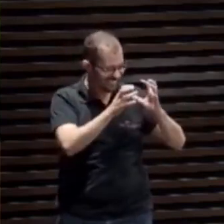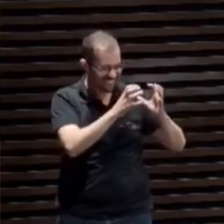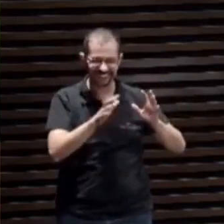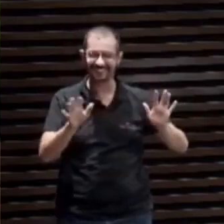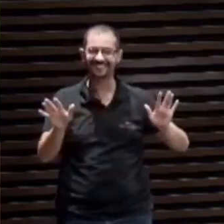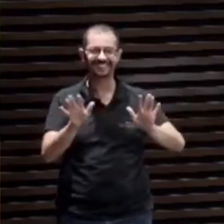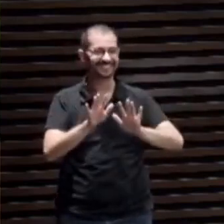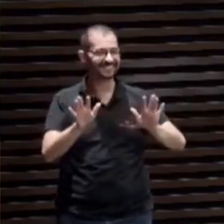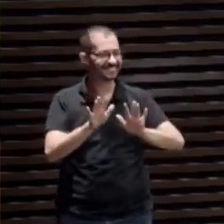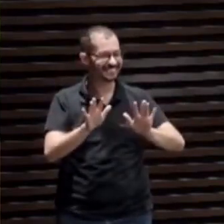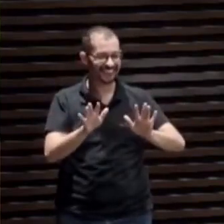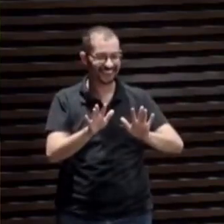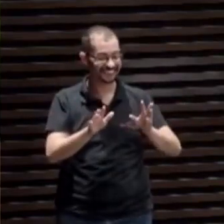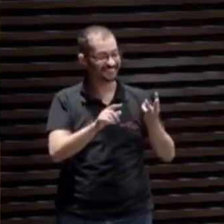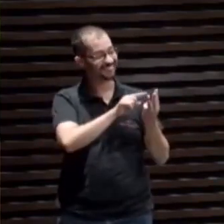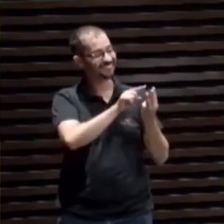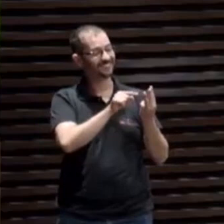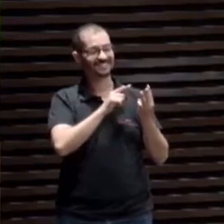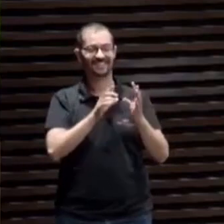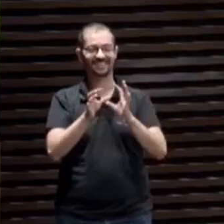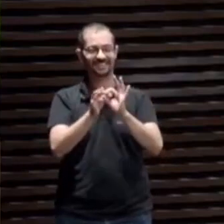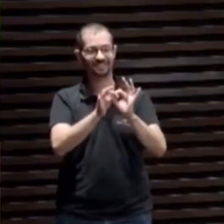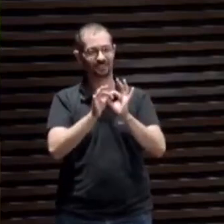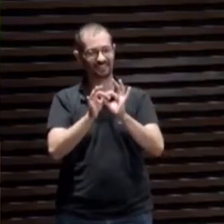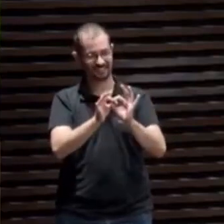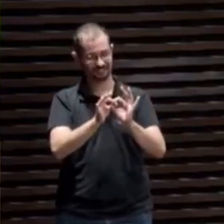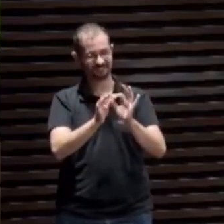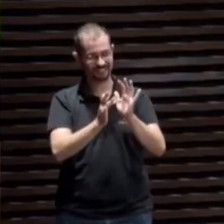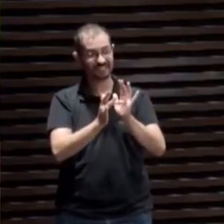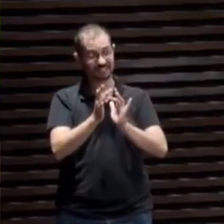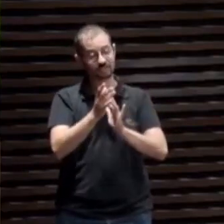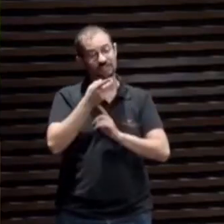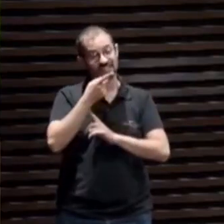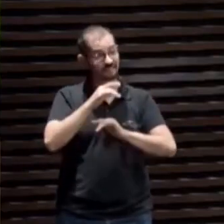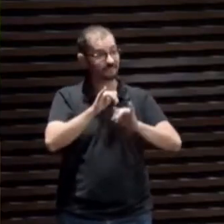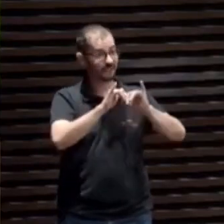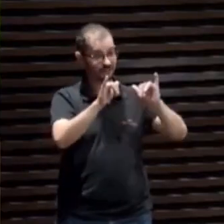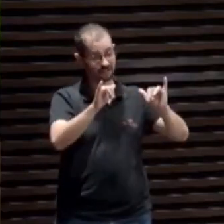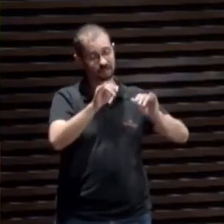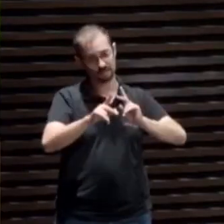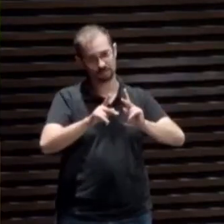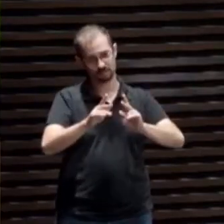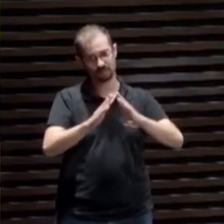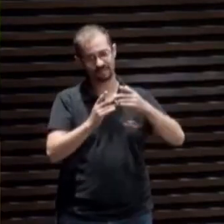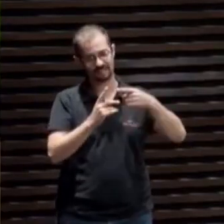que Jesus está falando para a igreja. O